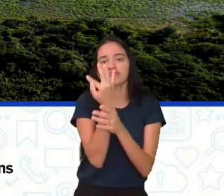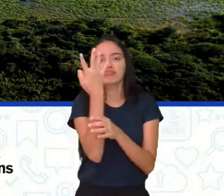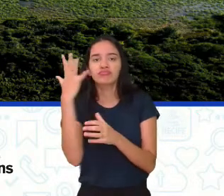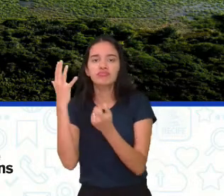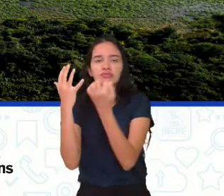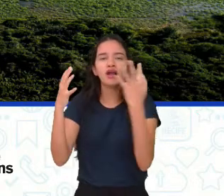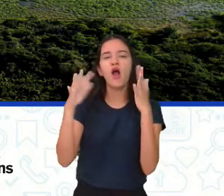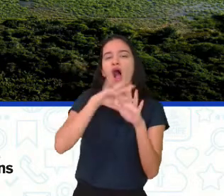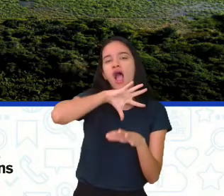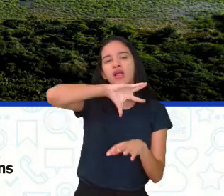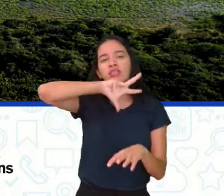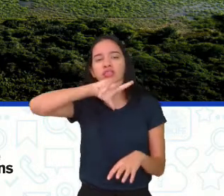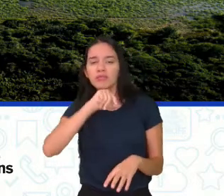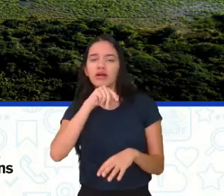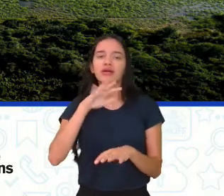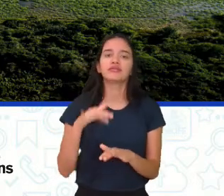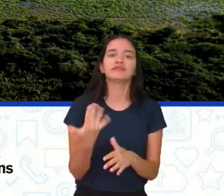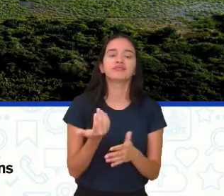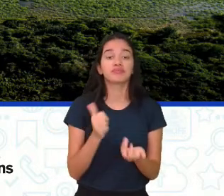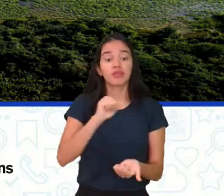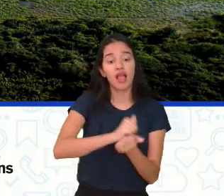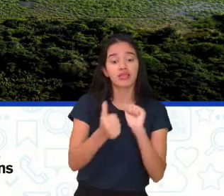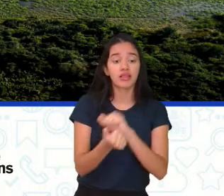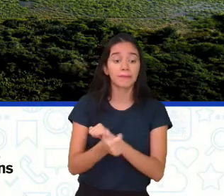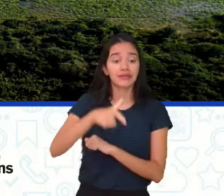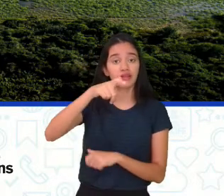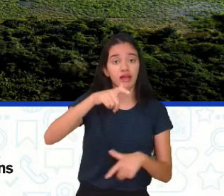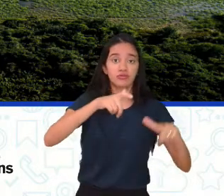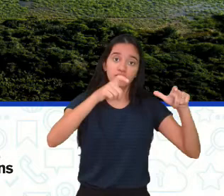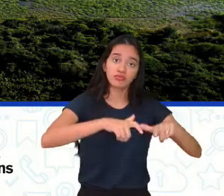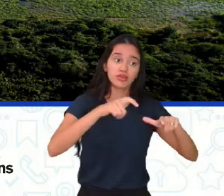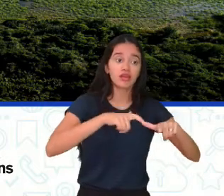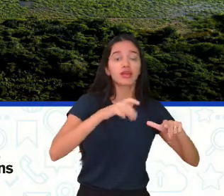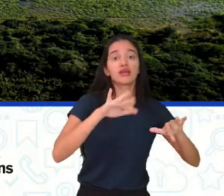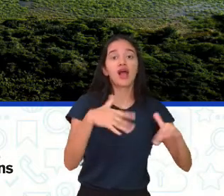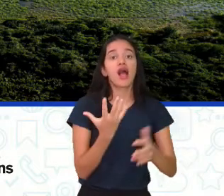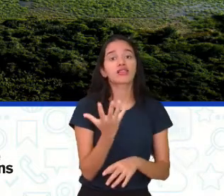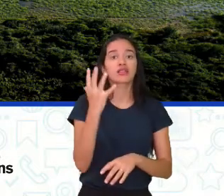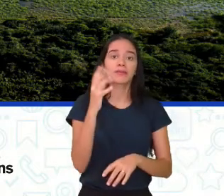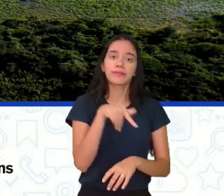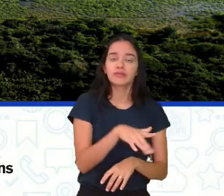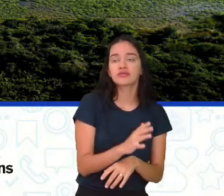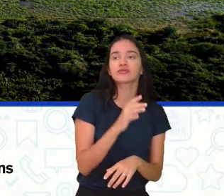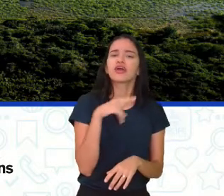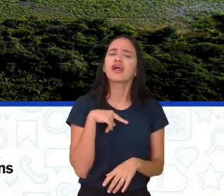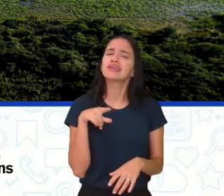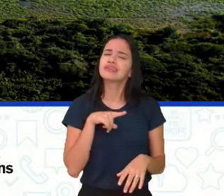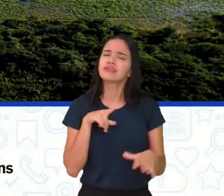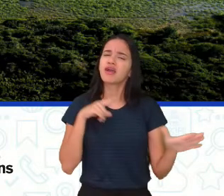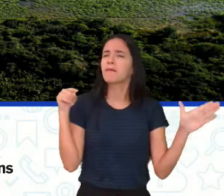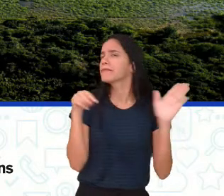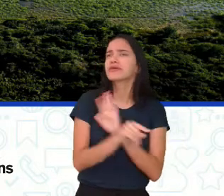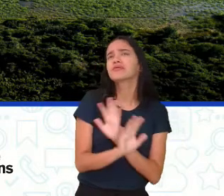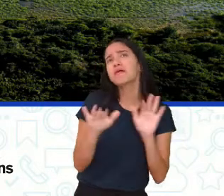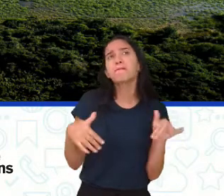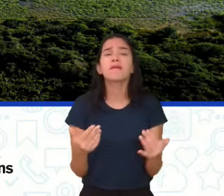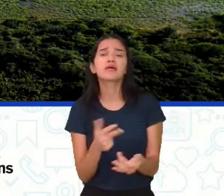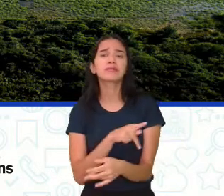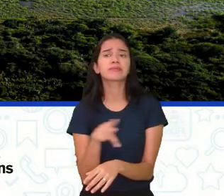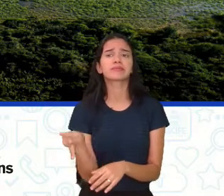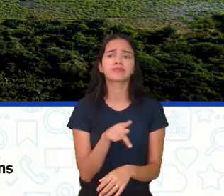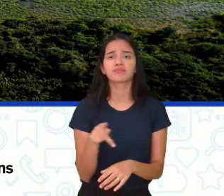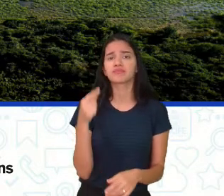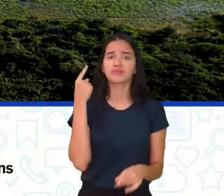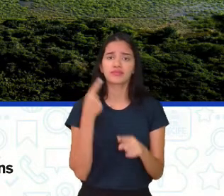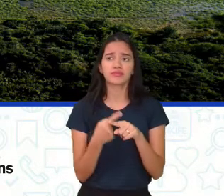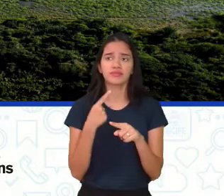os animais extremamente adaptados àquele clima semiárido. Aí teve até a pergunta, professor, mas professor, o